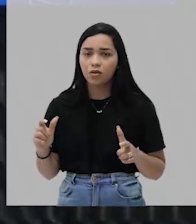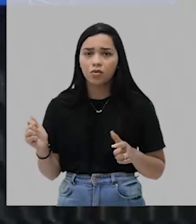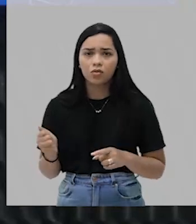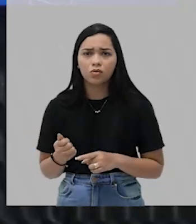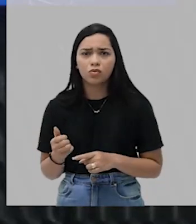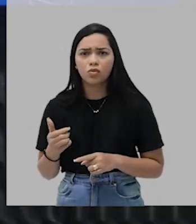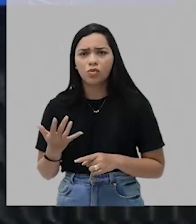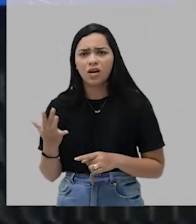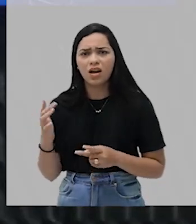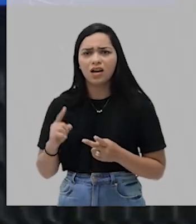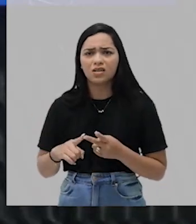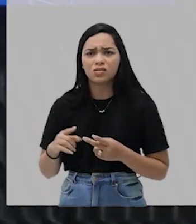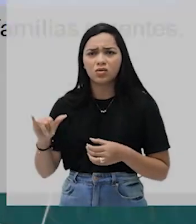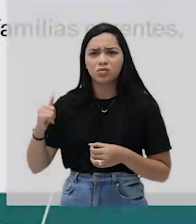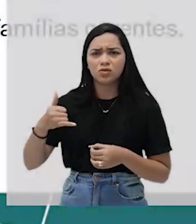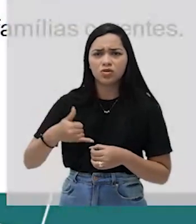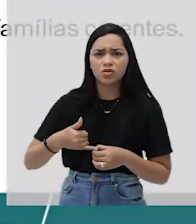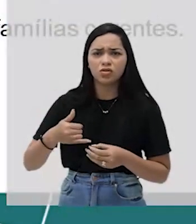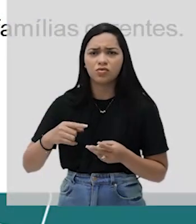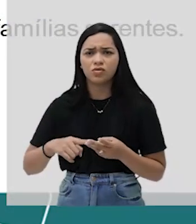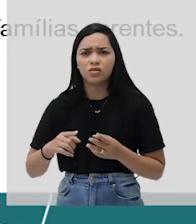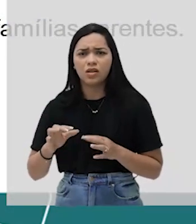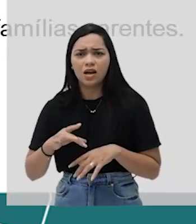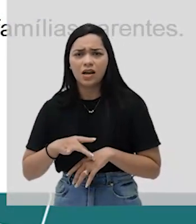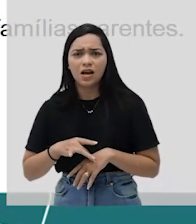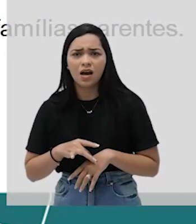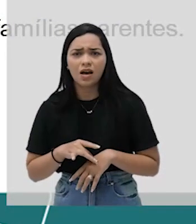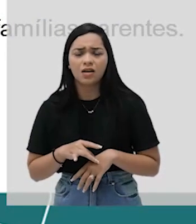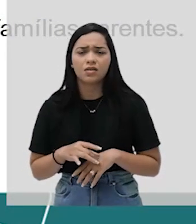gás, do combustível, da carne.